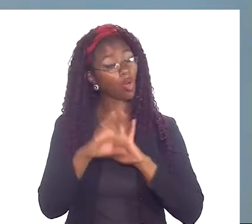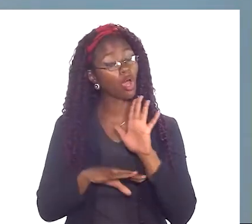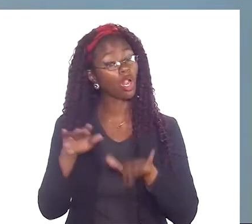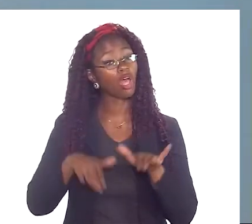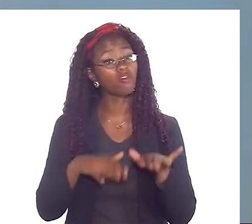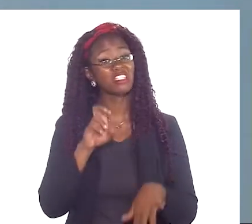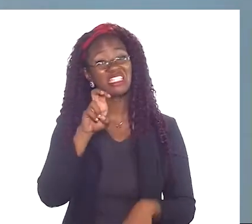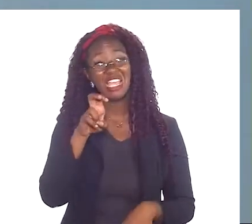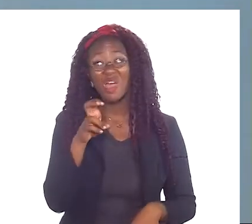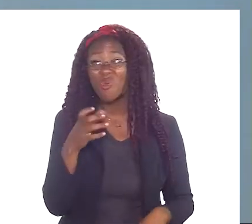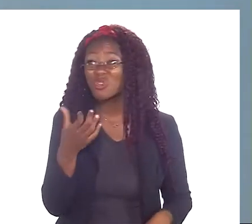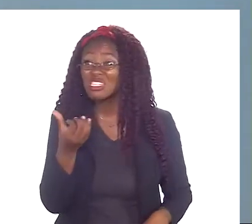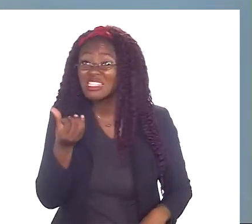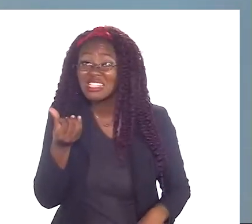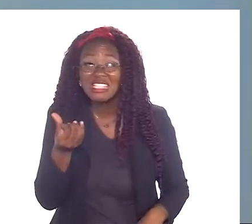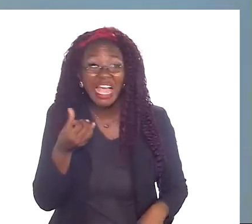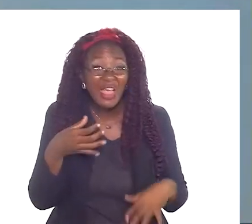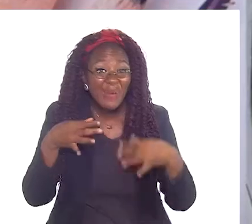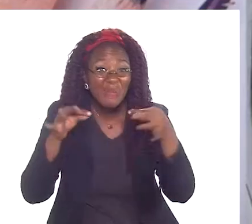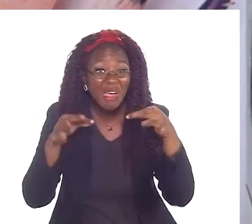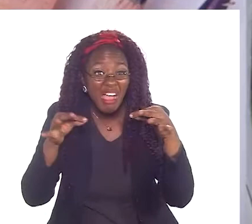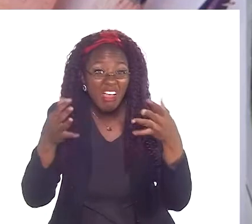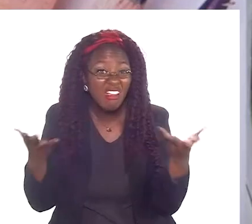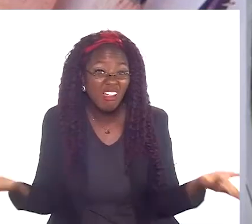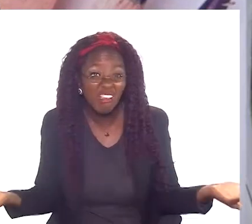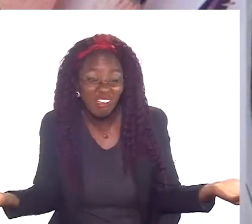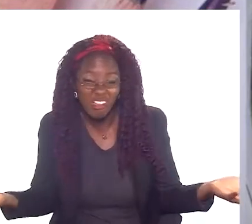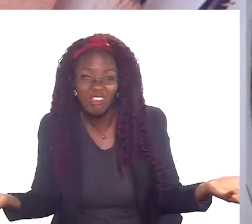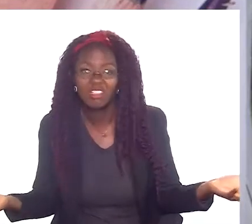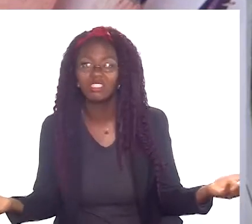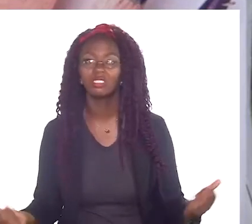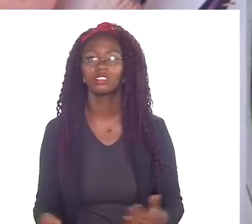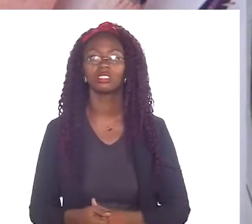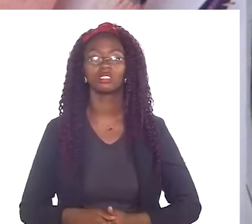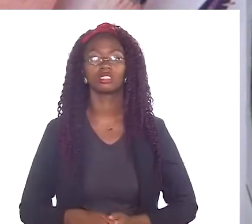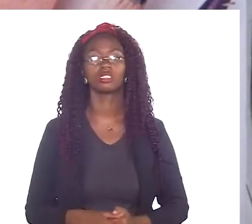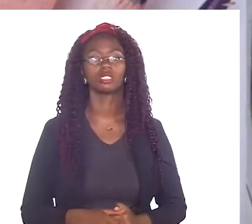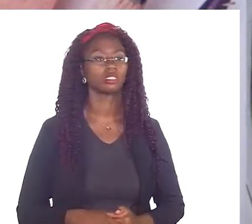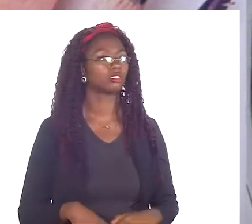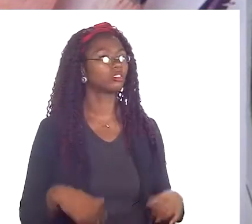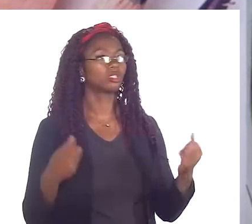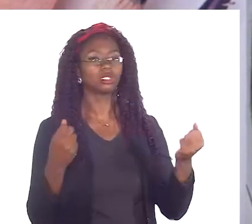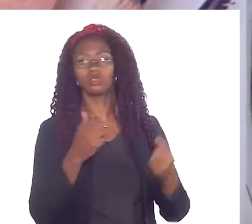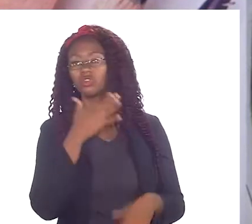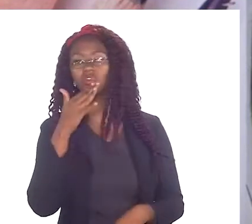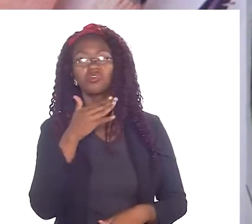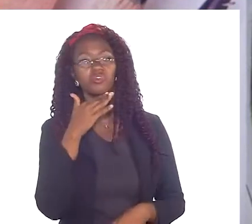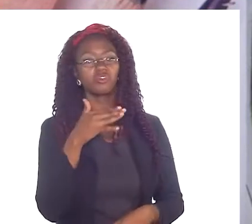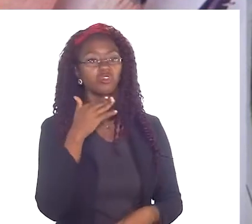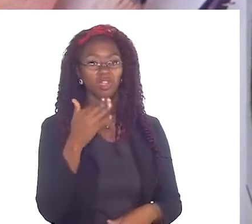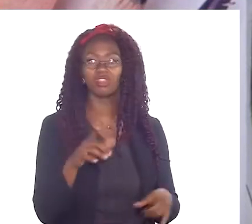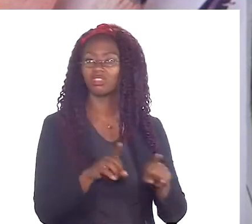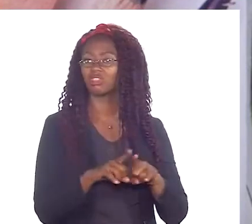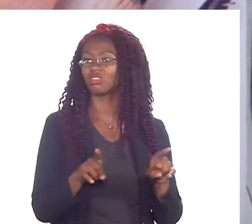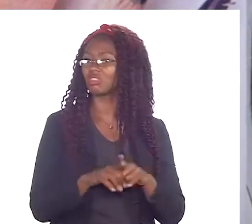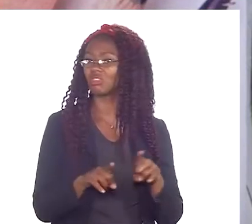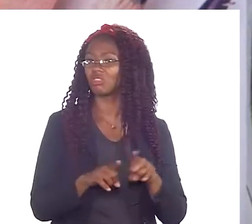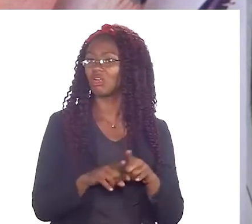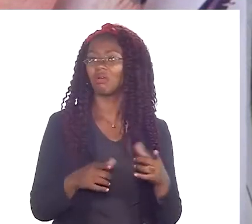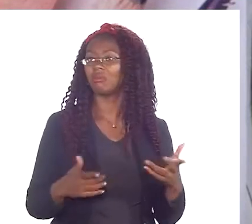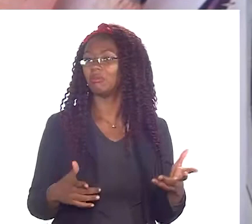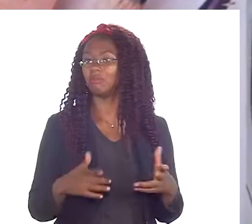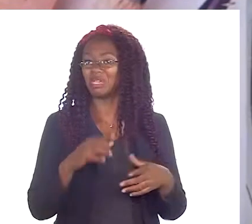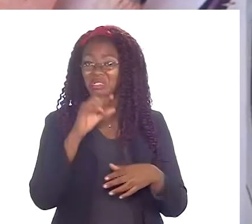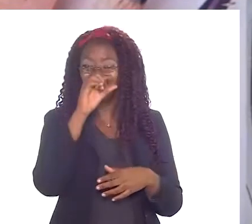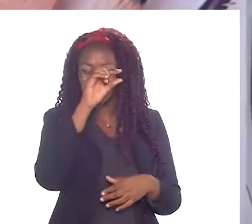5, 6 páginas. Isso não pessoal, não adianta colocar a fonte 9, 2 para dar uma página, porque também a